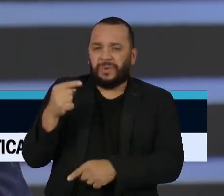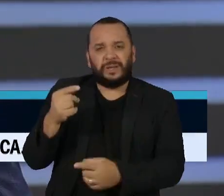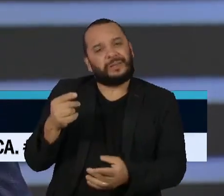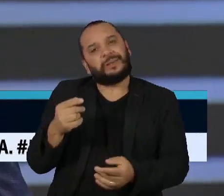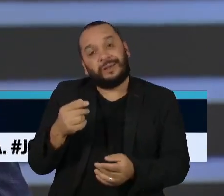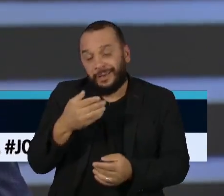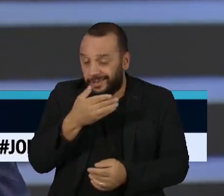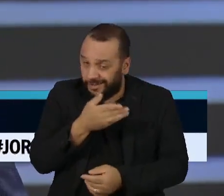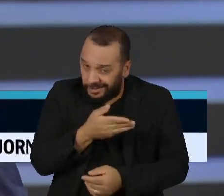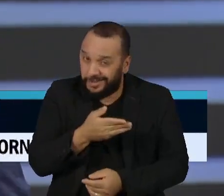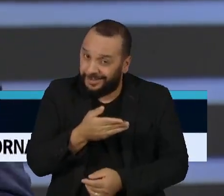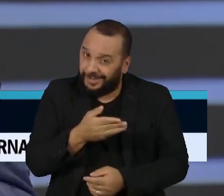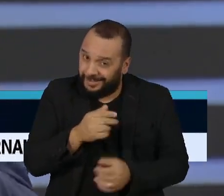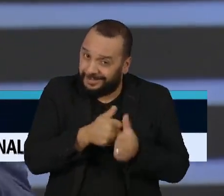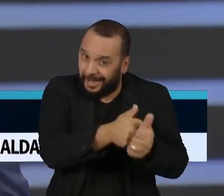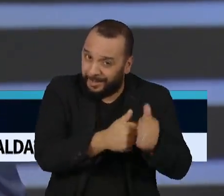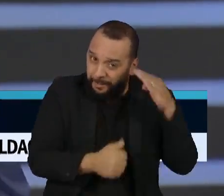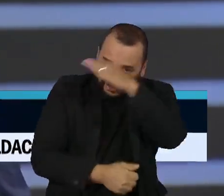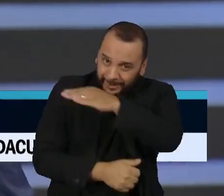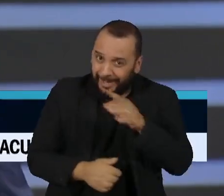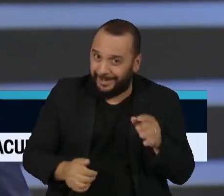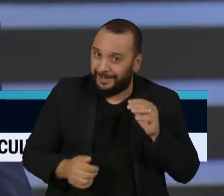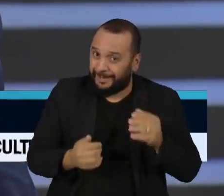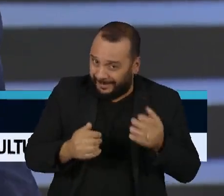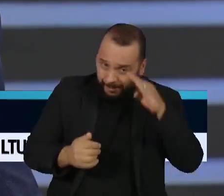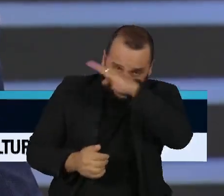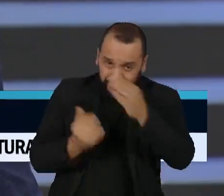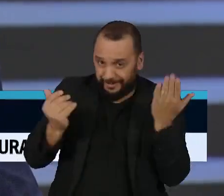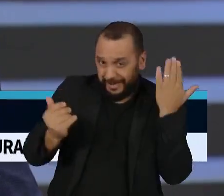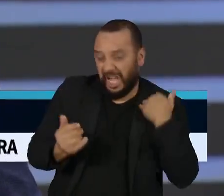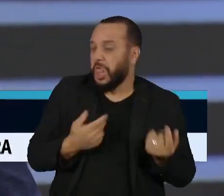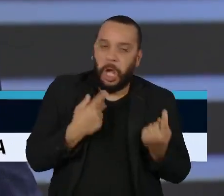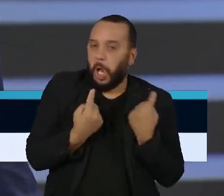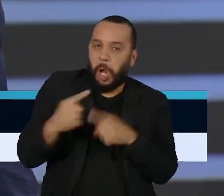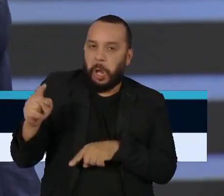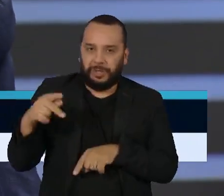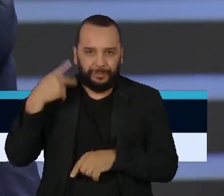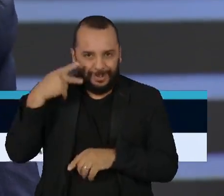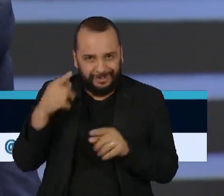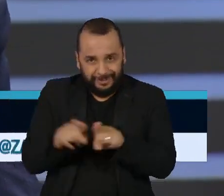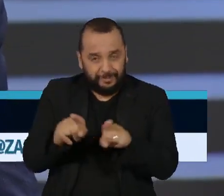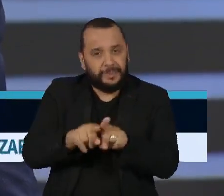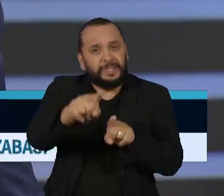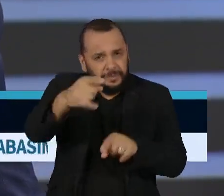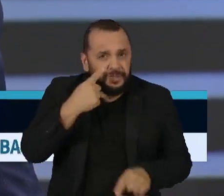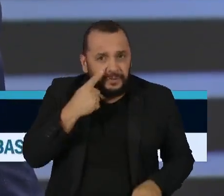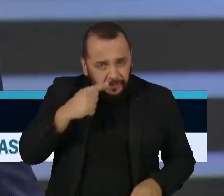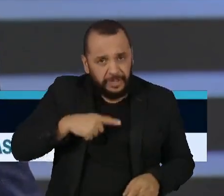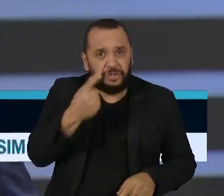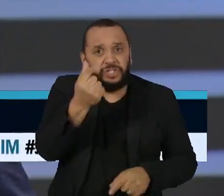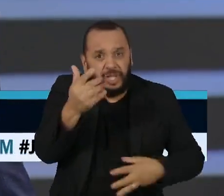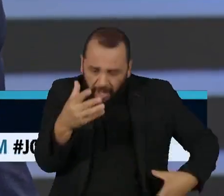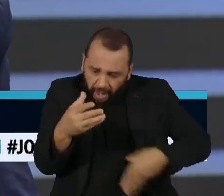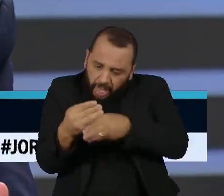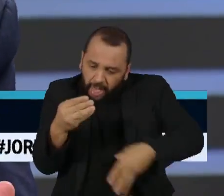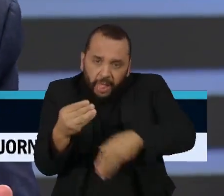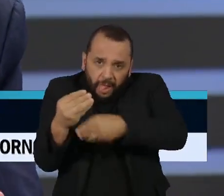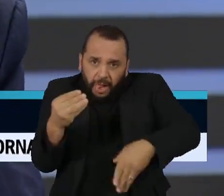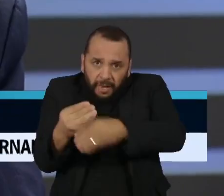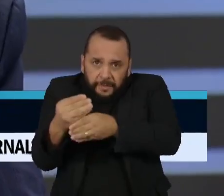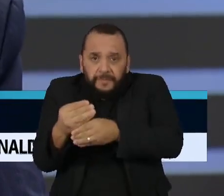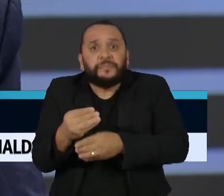Brasil mostrou isso. Agora, se você quiser acompanhar o andamento daquela emenda, há instrumentos por parte da União para isso. Entre